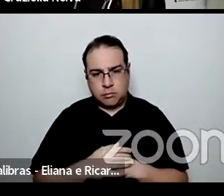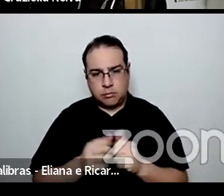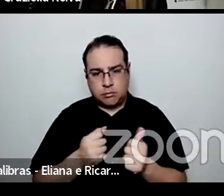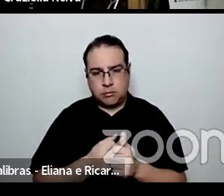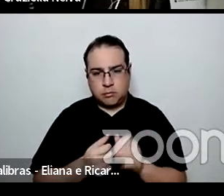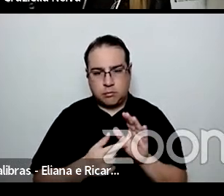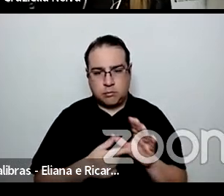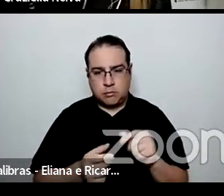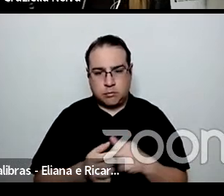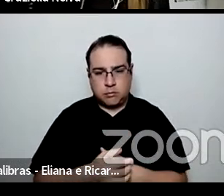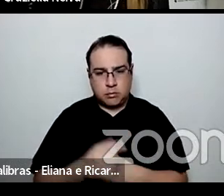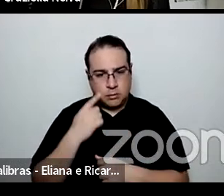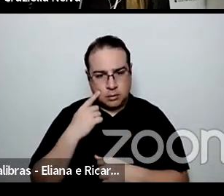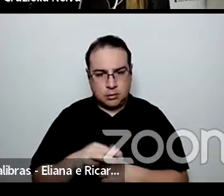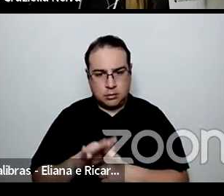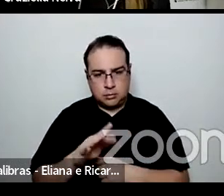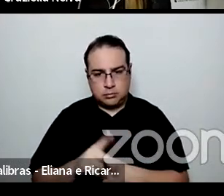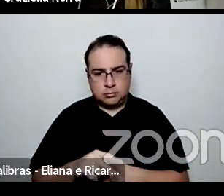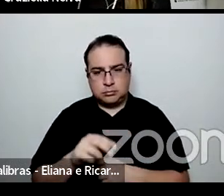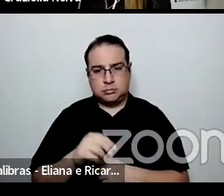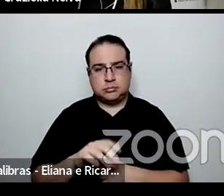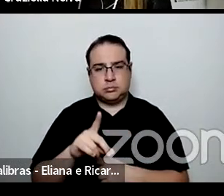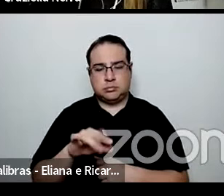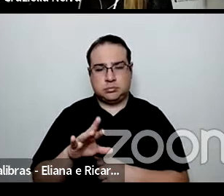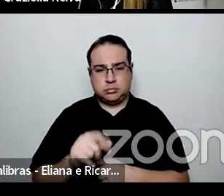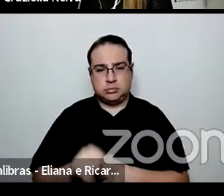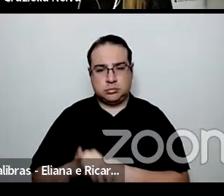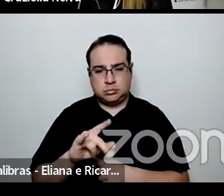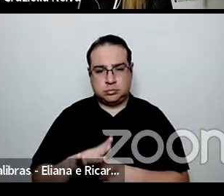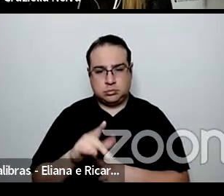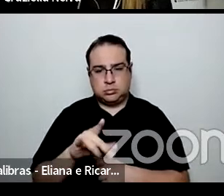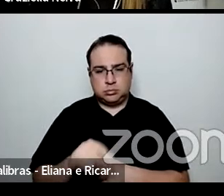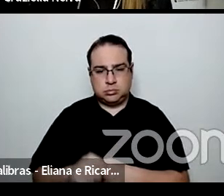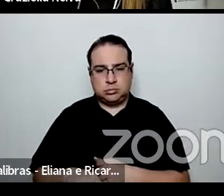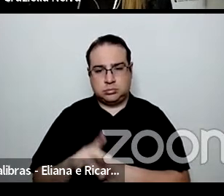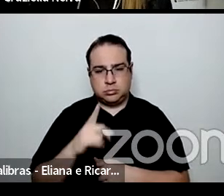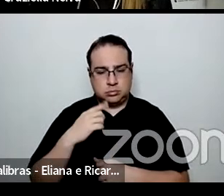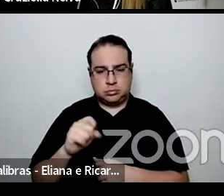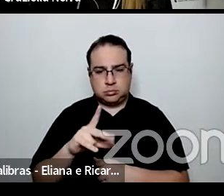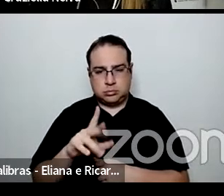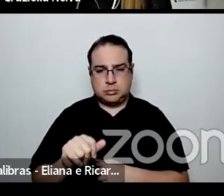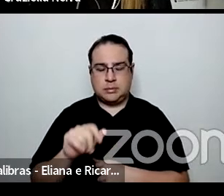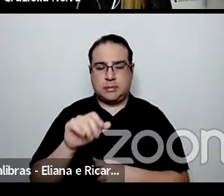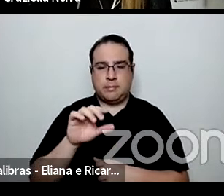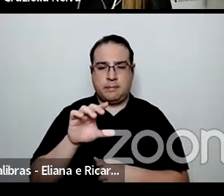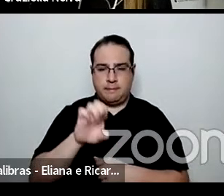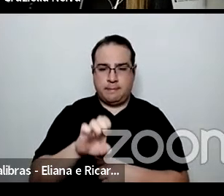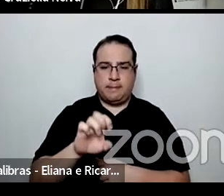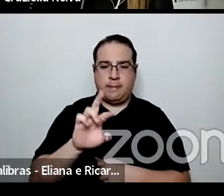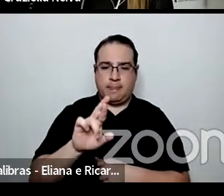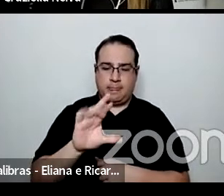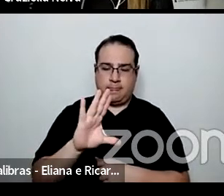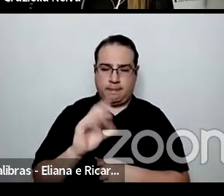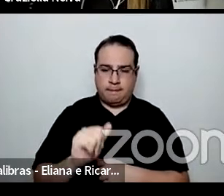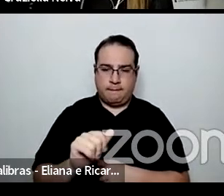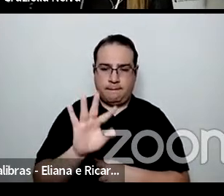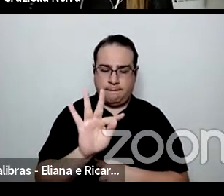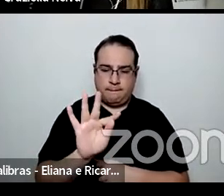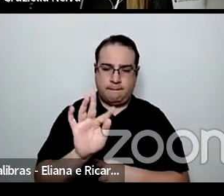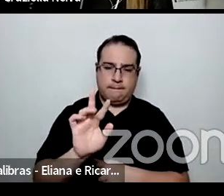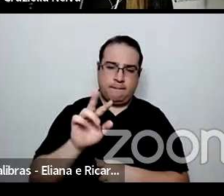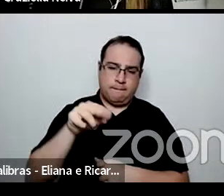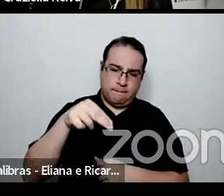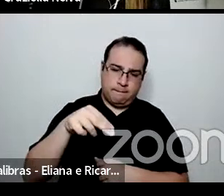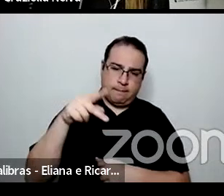polyanna Christine Fernandes Oliveira José Amintas da Silva Elizandra Rocha Araújo Terezinha de Jesus Nunes